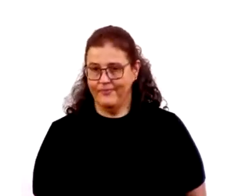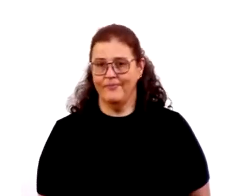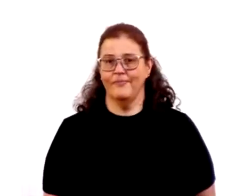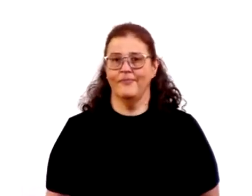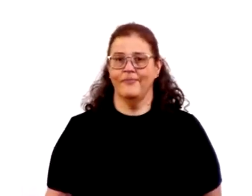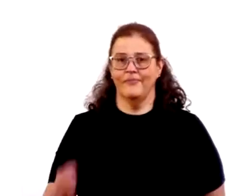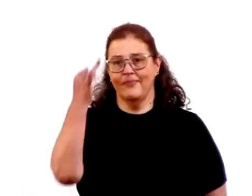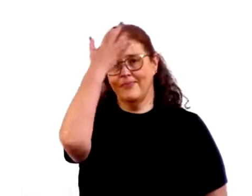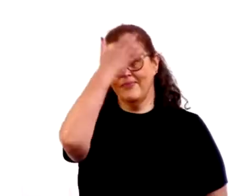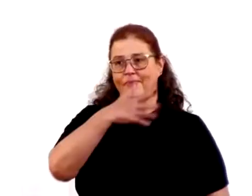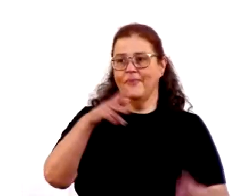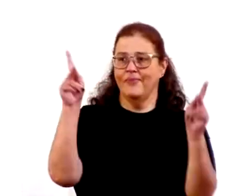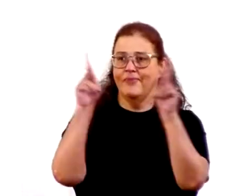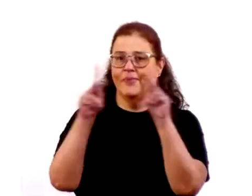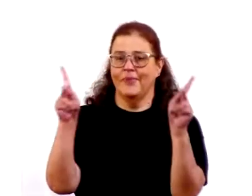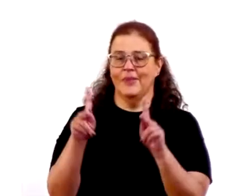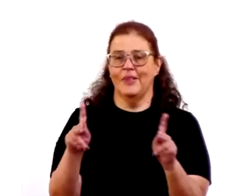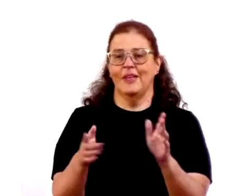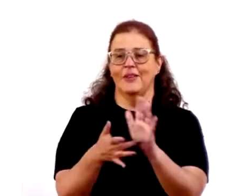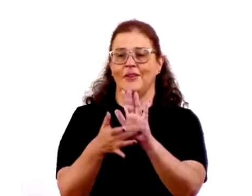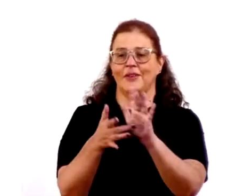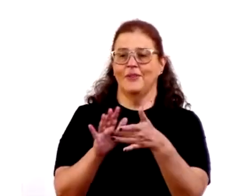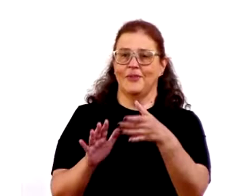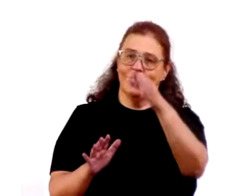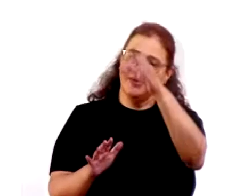Graça e a paz do Senhor Jesus Cristo, meus irmãos.